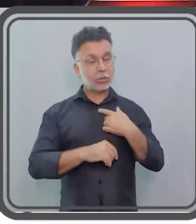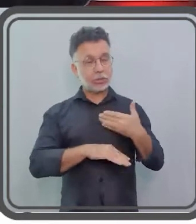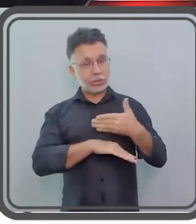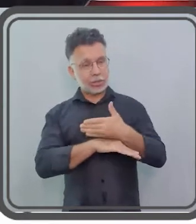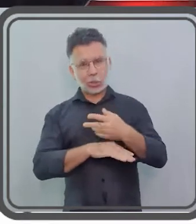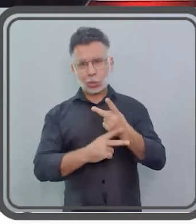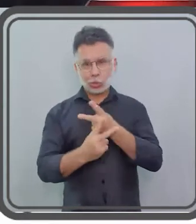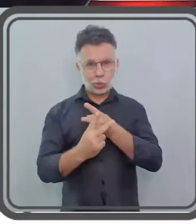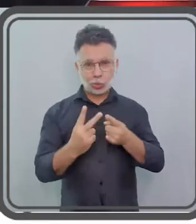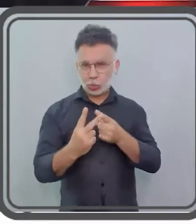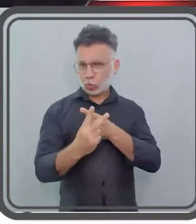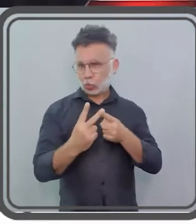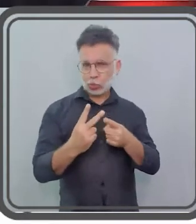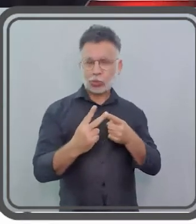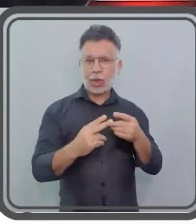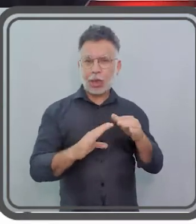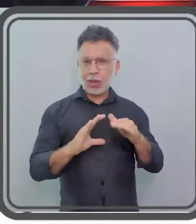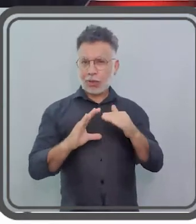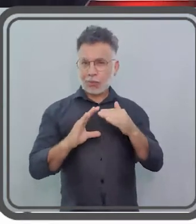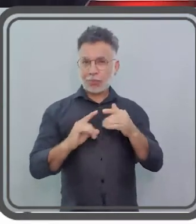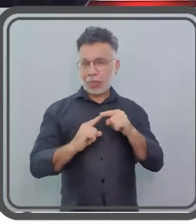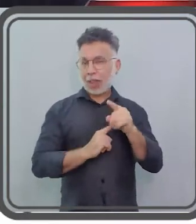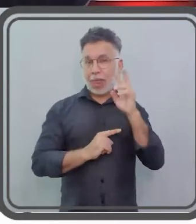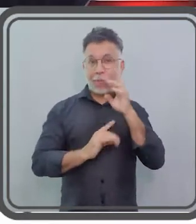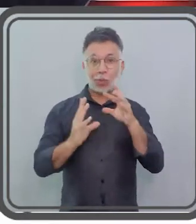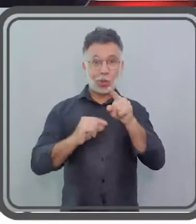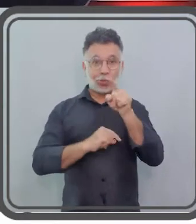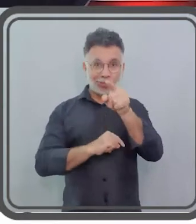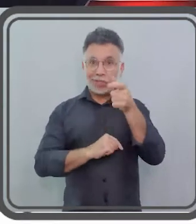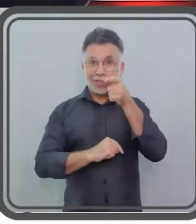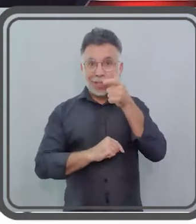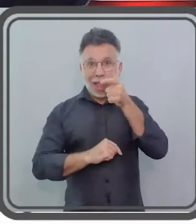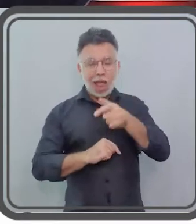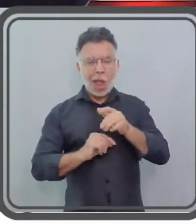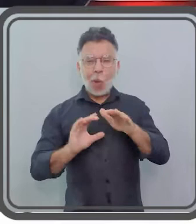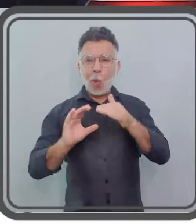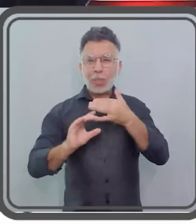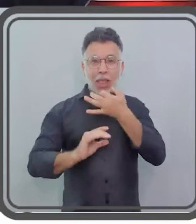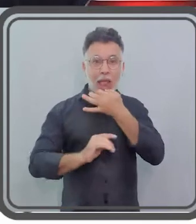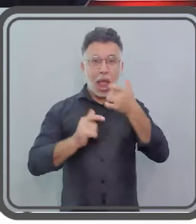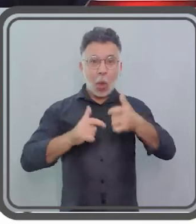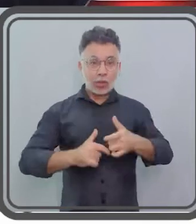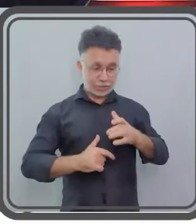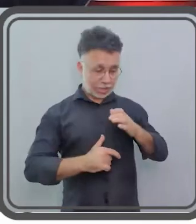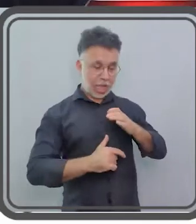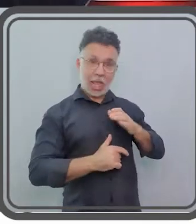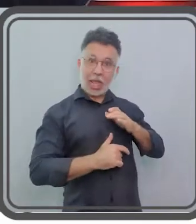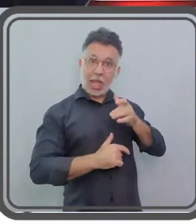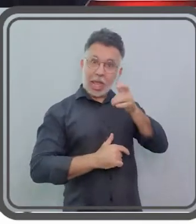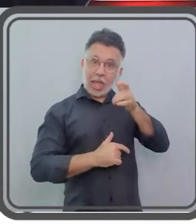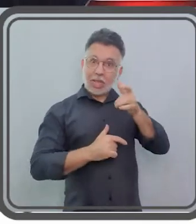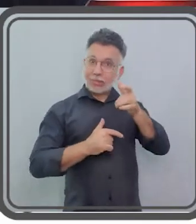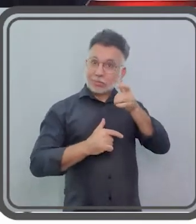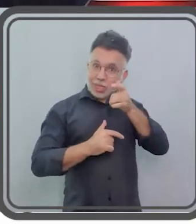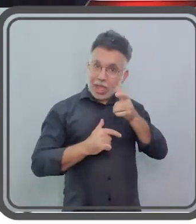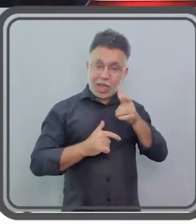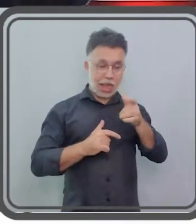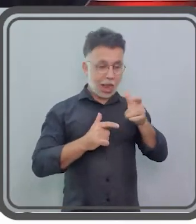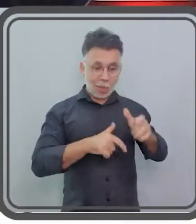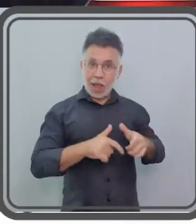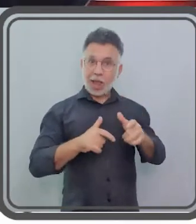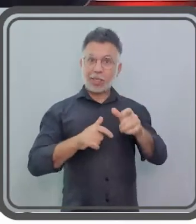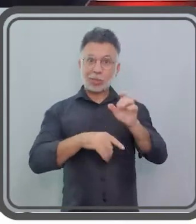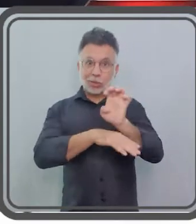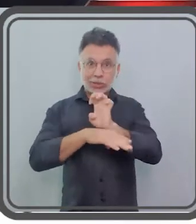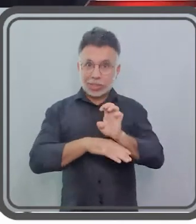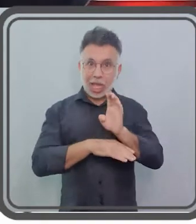ambas as transmissões, lembrando a todo mundo que está aí na audiência de comentar de onde está assistindo, a cidade, o bairro, o estado, está